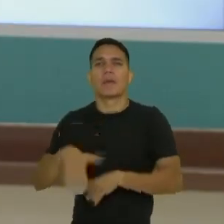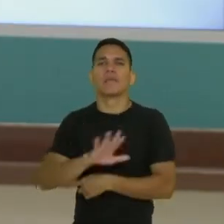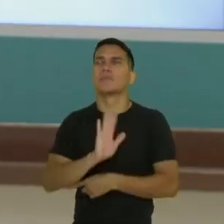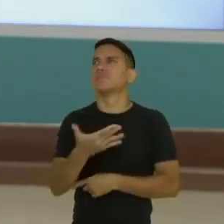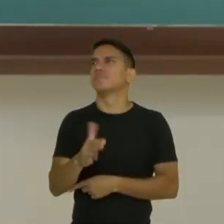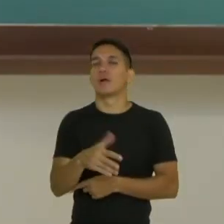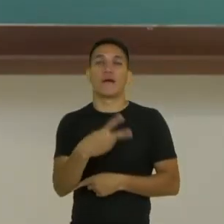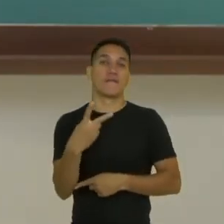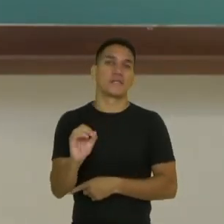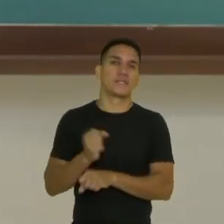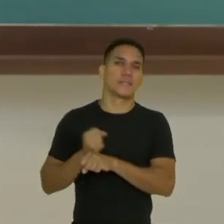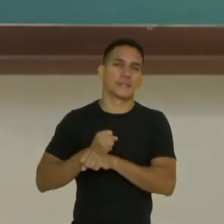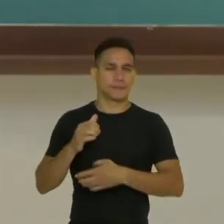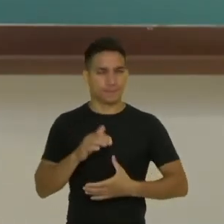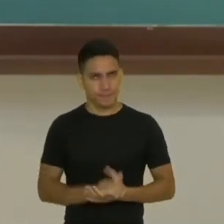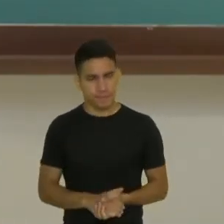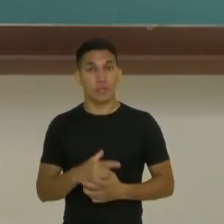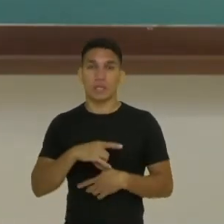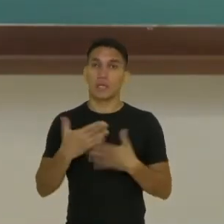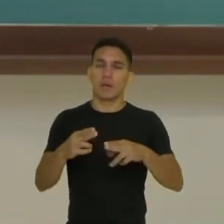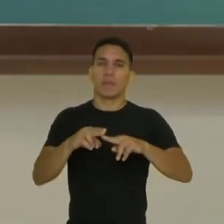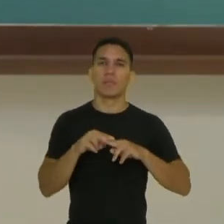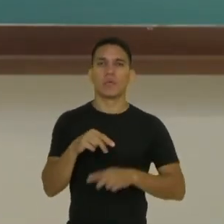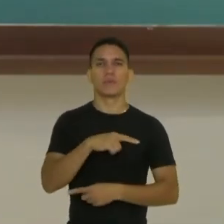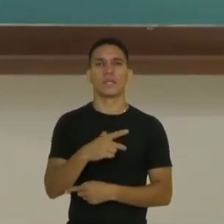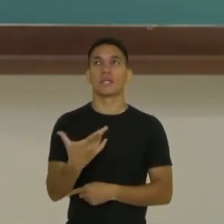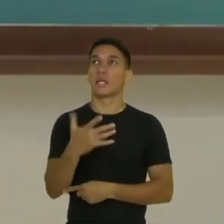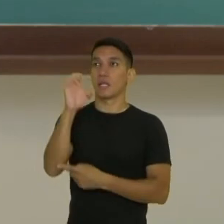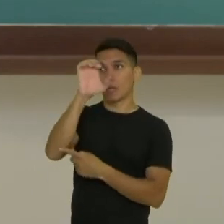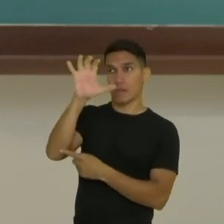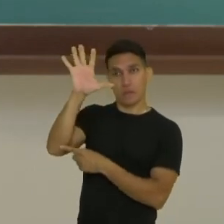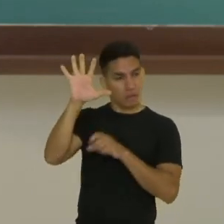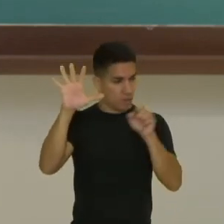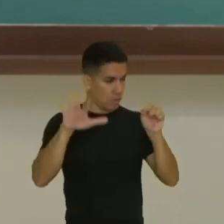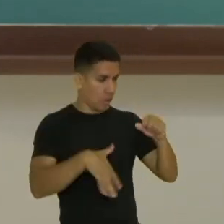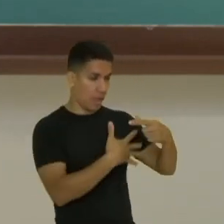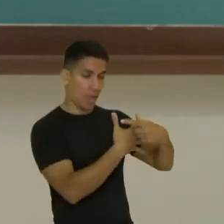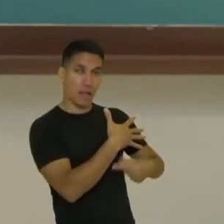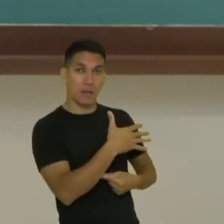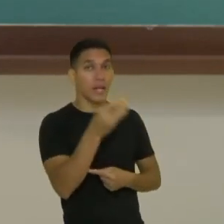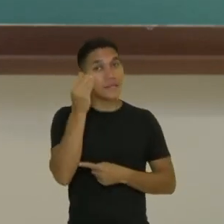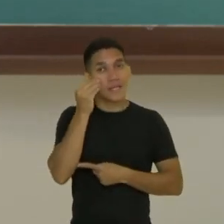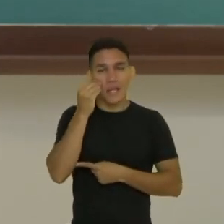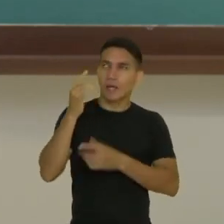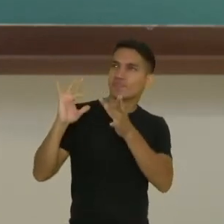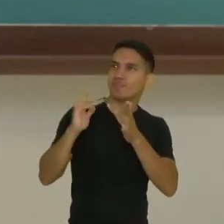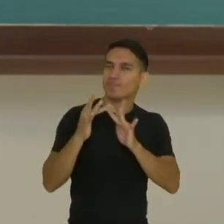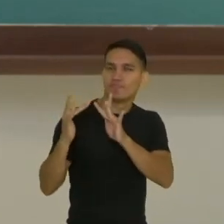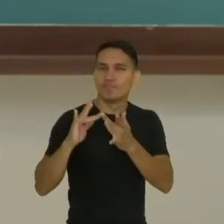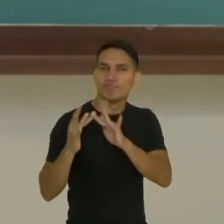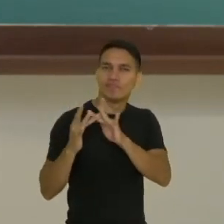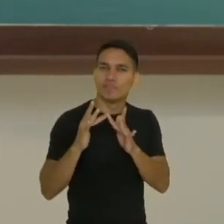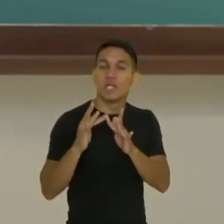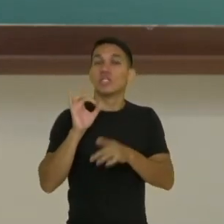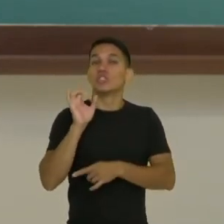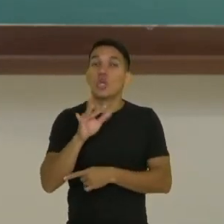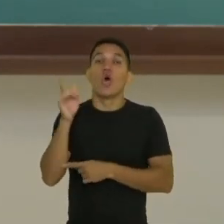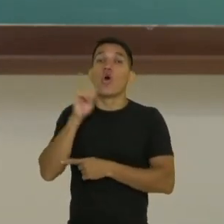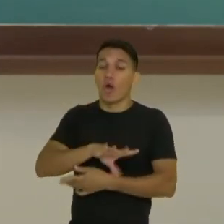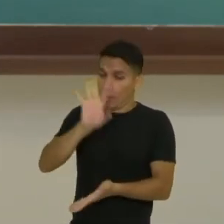órgãos decisórios do Mercosul são o Conselho do Mercado Comum, o CMC, o órgão superior ao